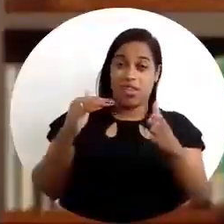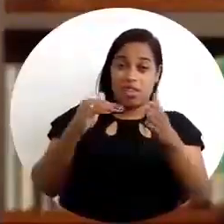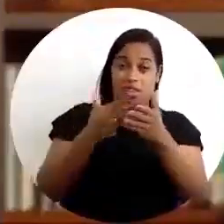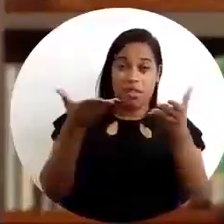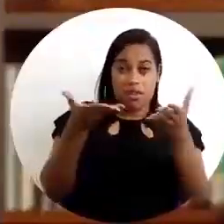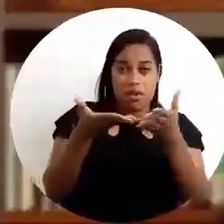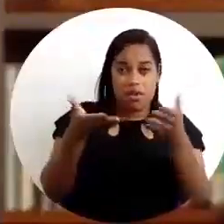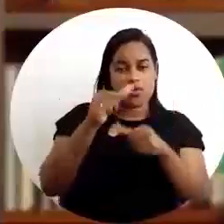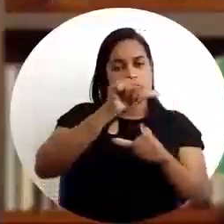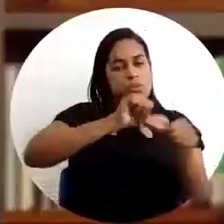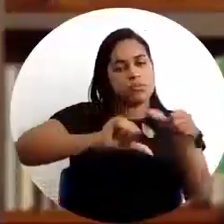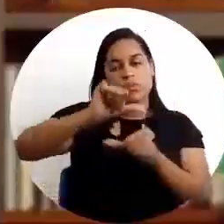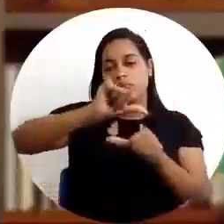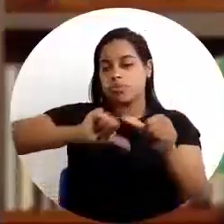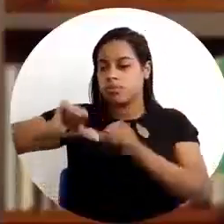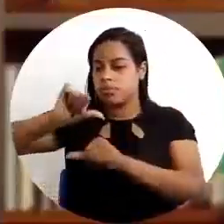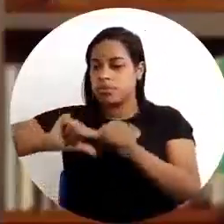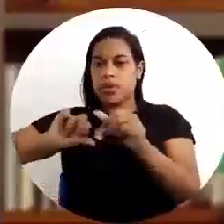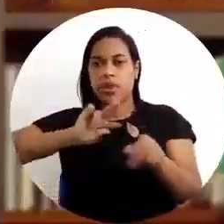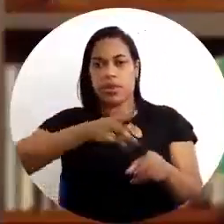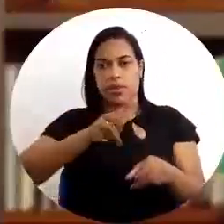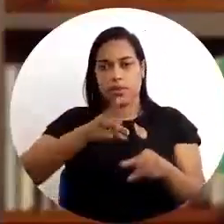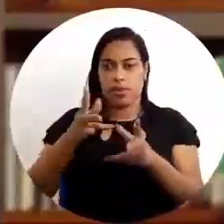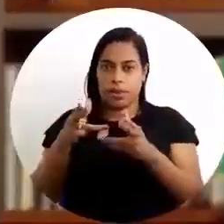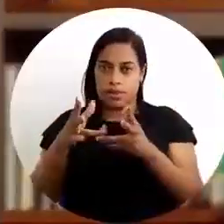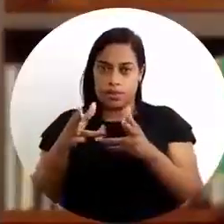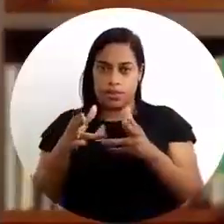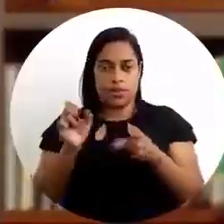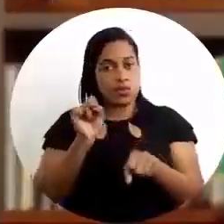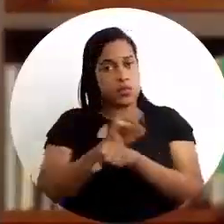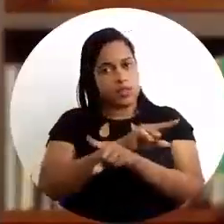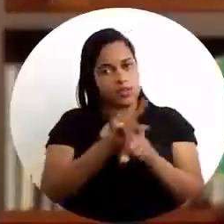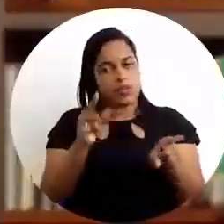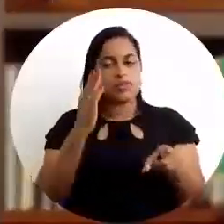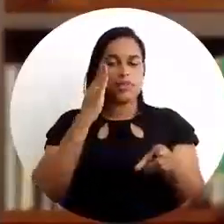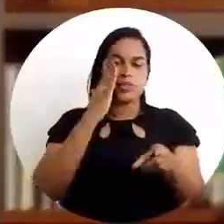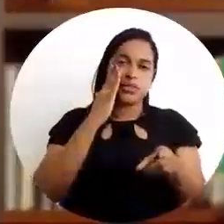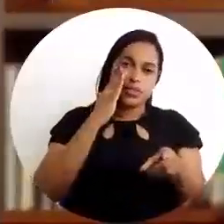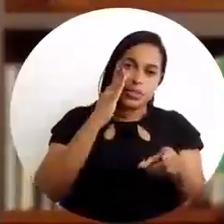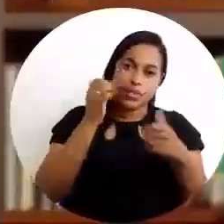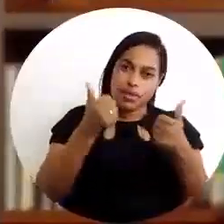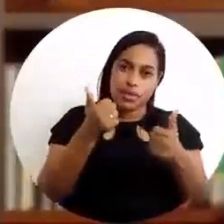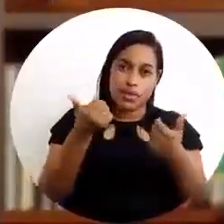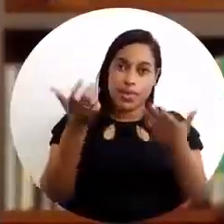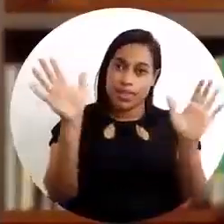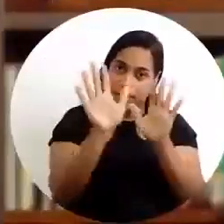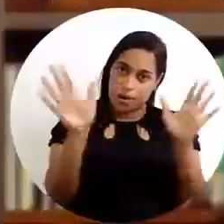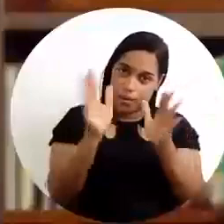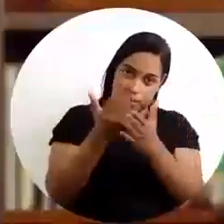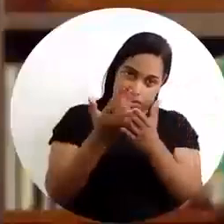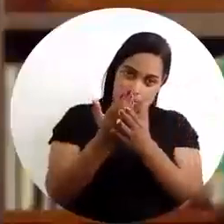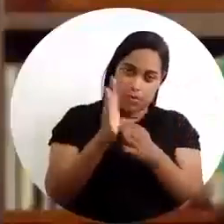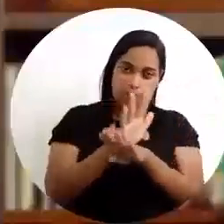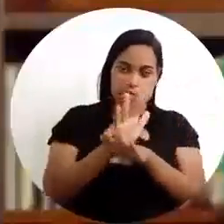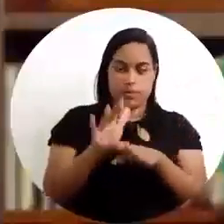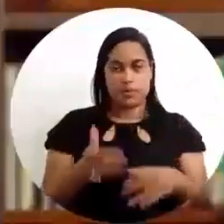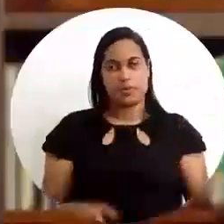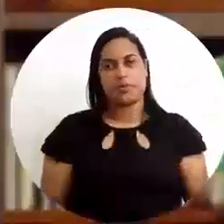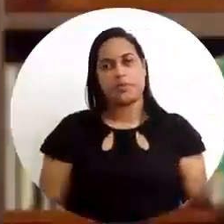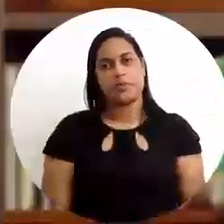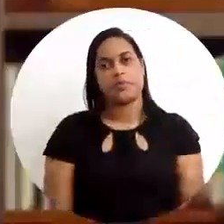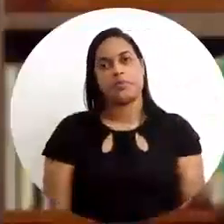que é a CDU, criada no início do século XX, que foram criadas, mas até hoje elas passam por sucessivas edições. Bom, é isso,